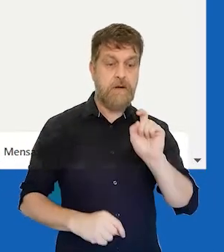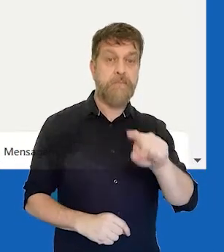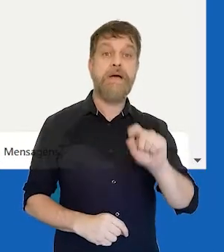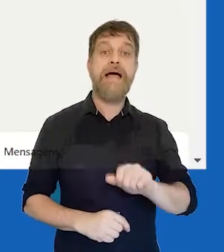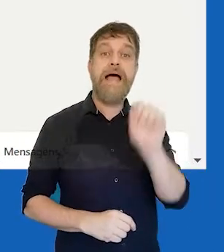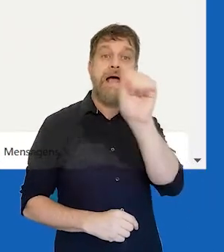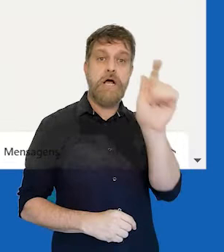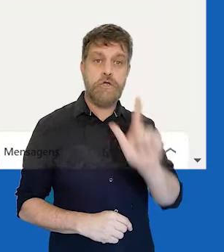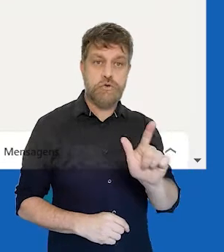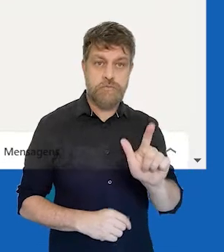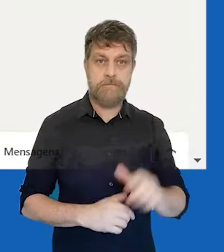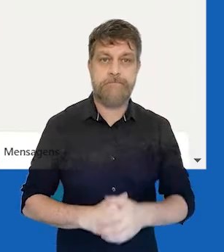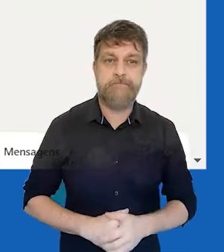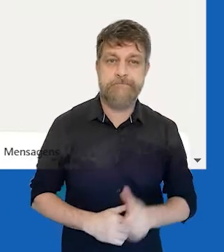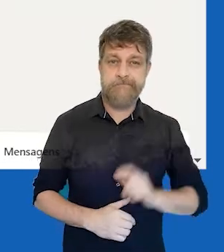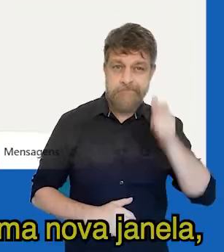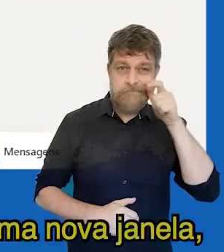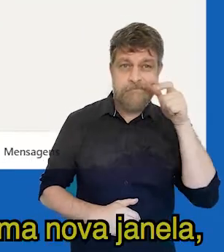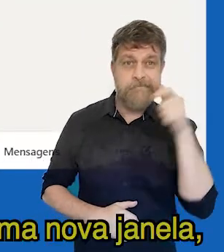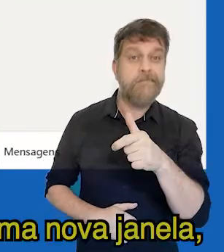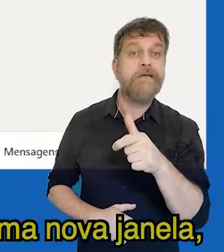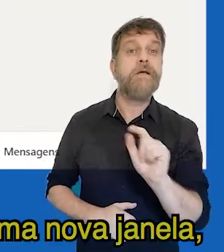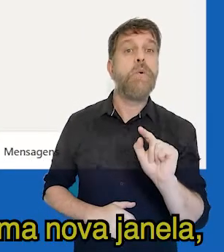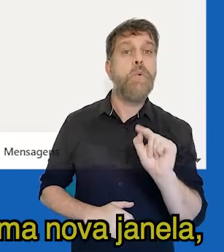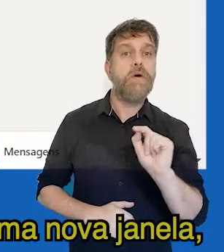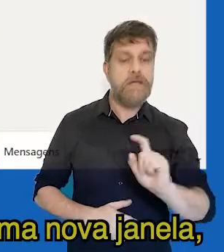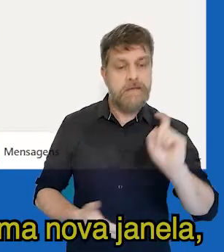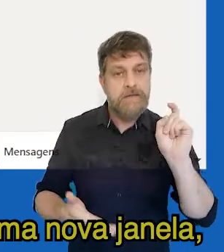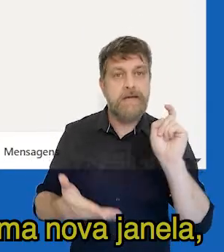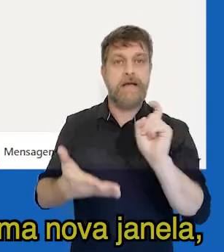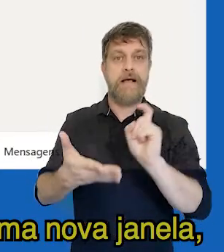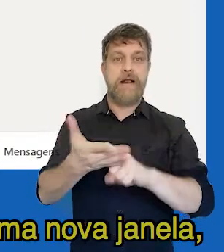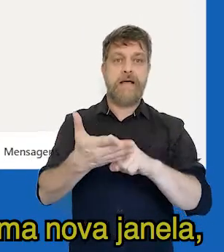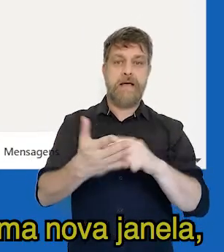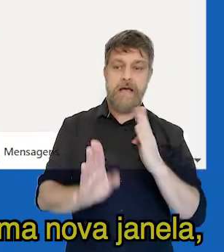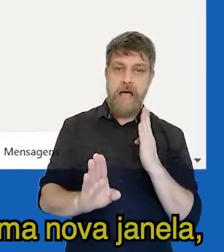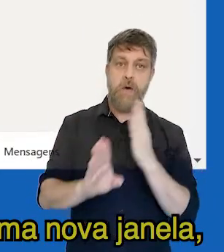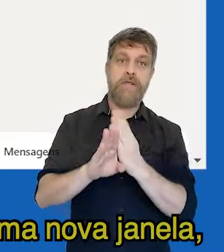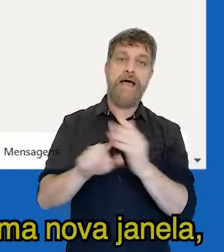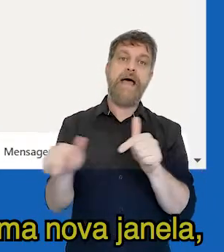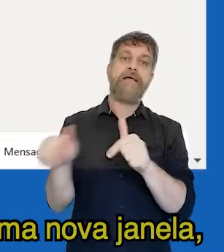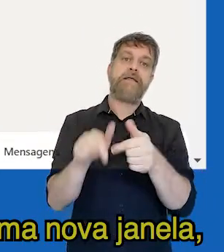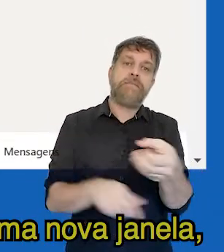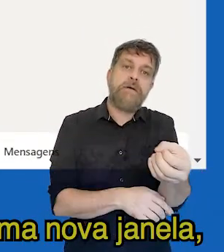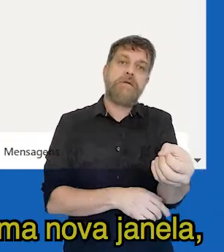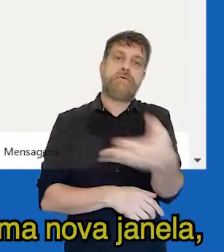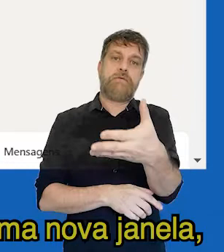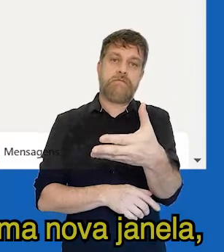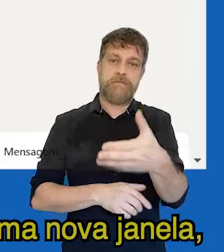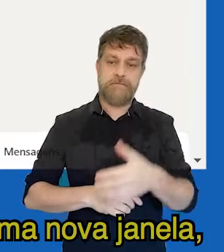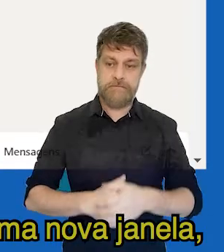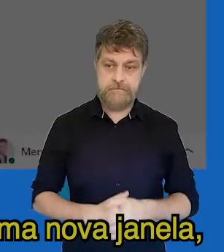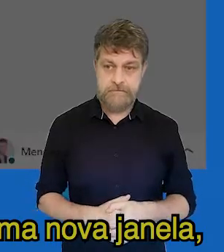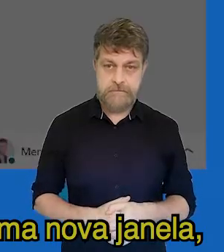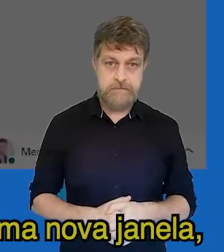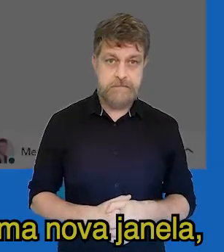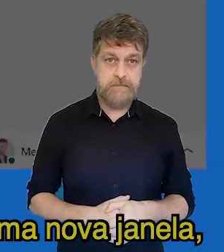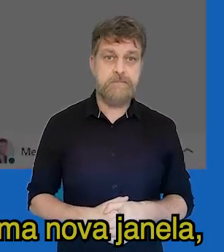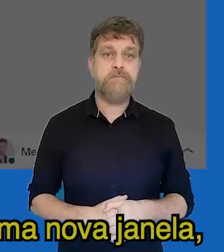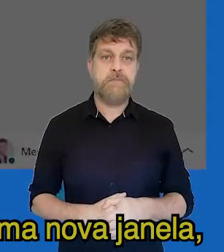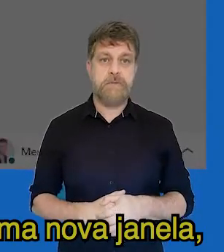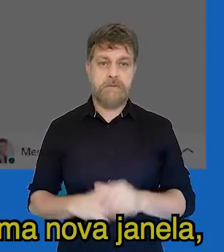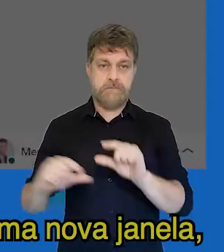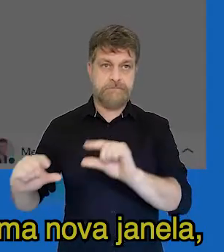azulzinha eu tenho interesse em clicando aqui encontrar um novo emprego e eu